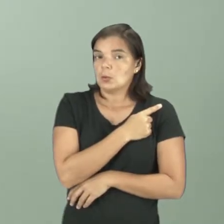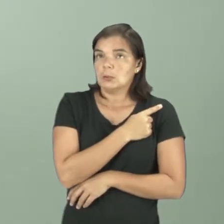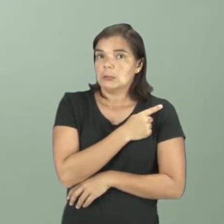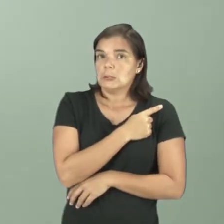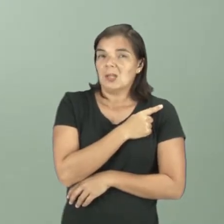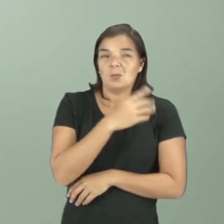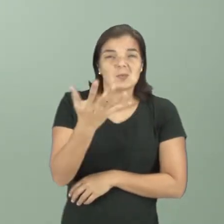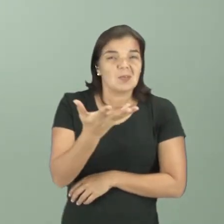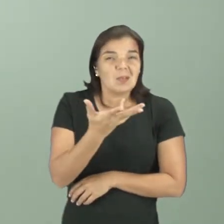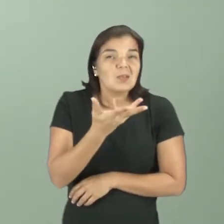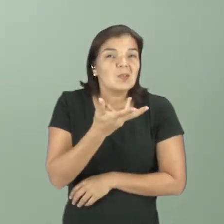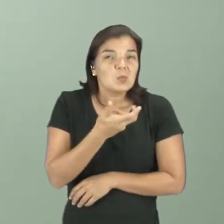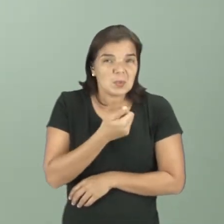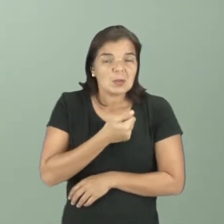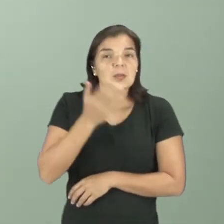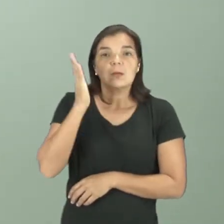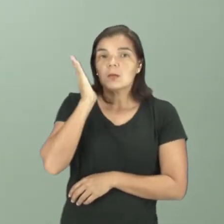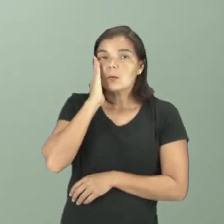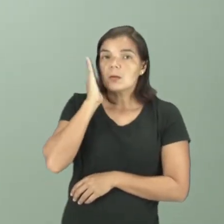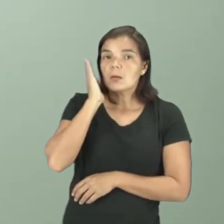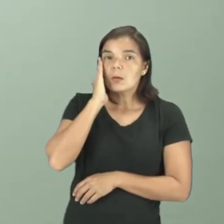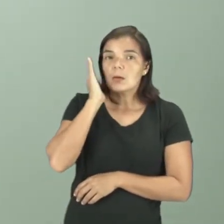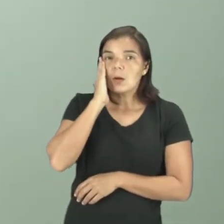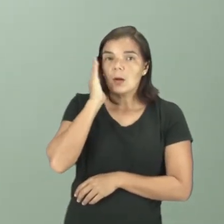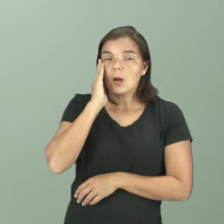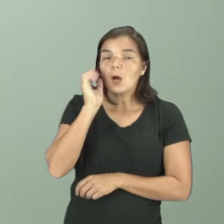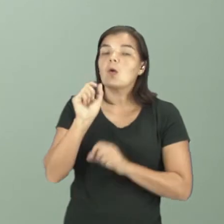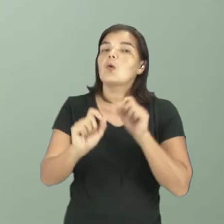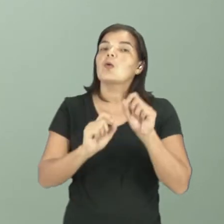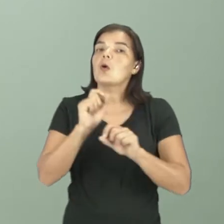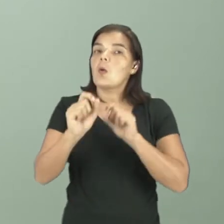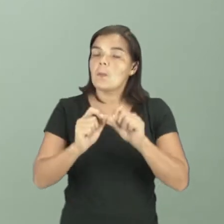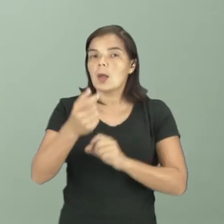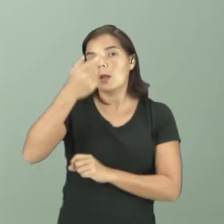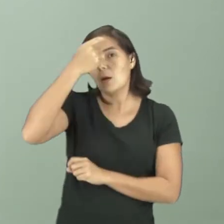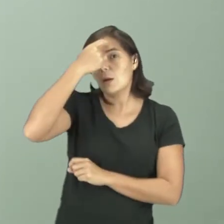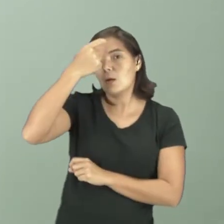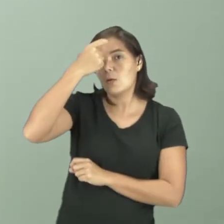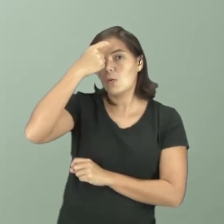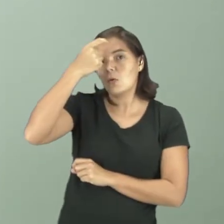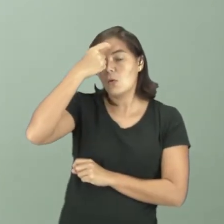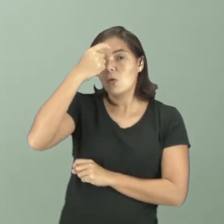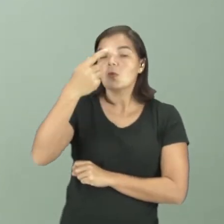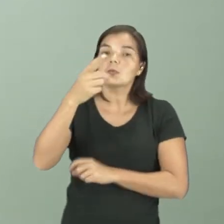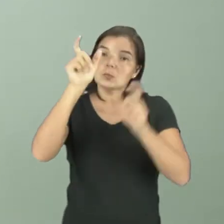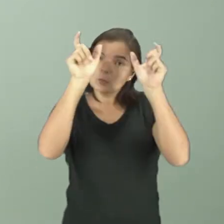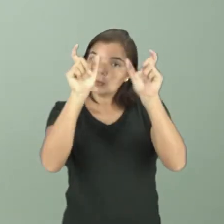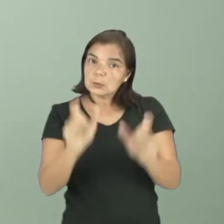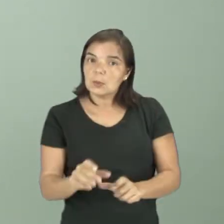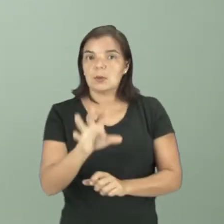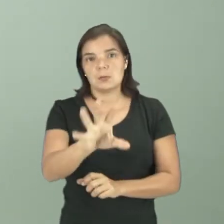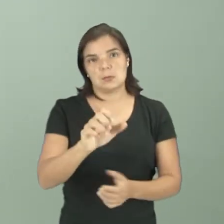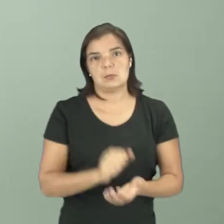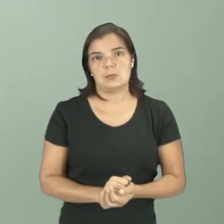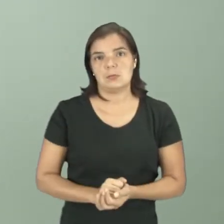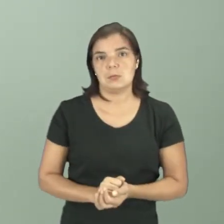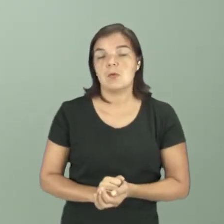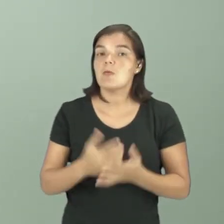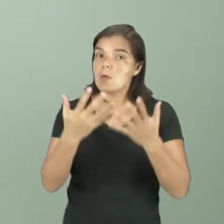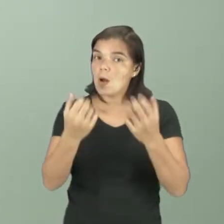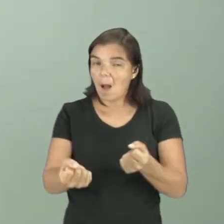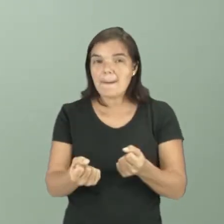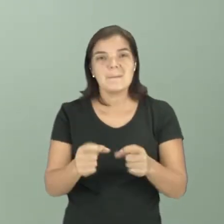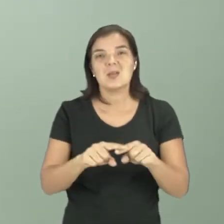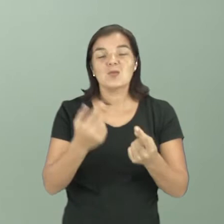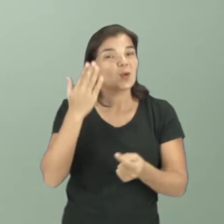a capacidade de compreender, acessar racionalmente o ser em si. O ser absoluto não